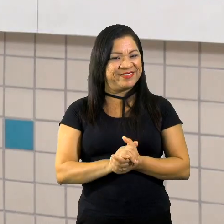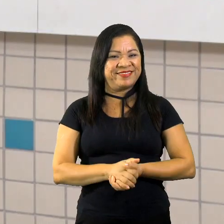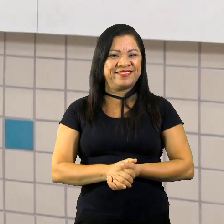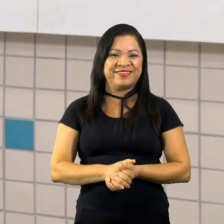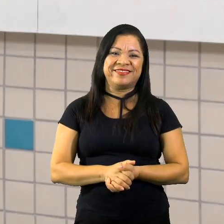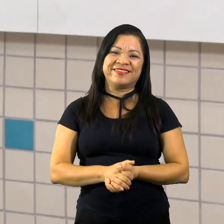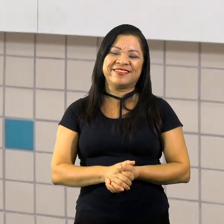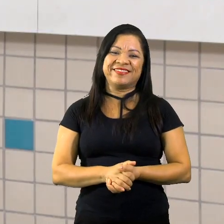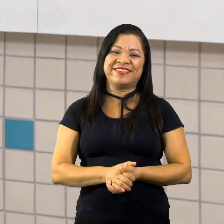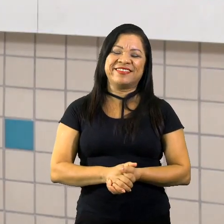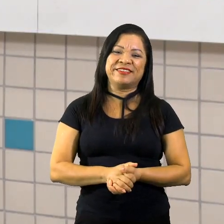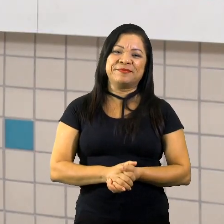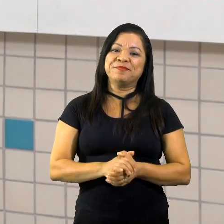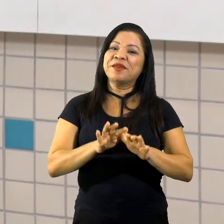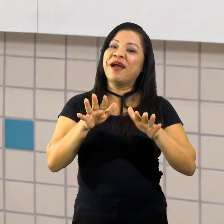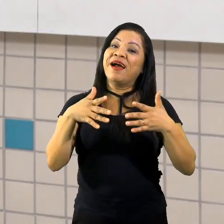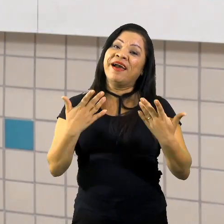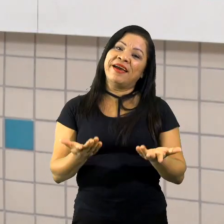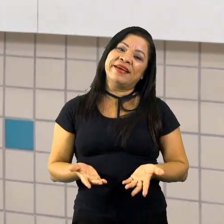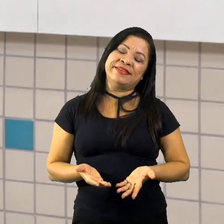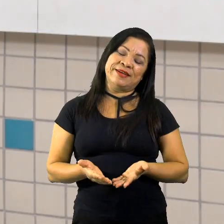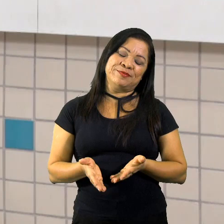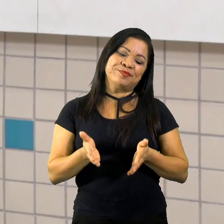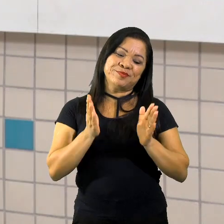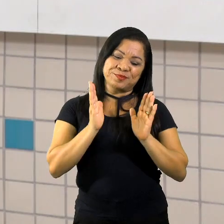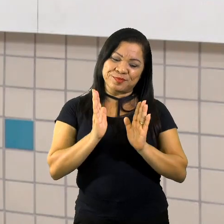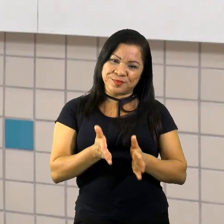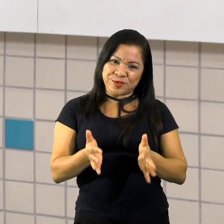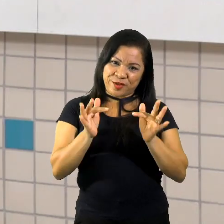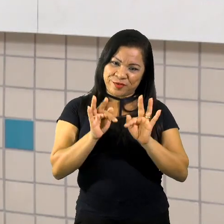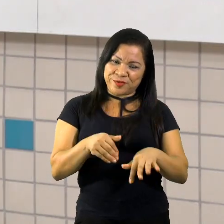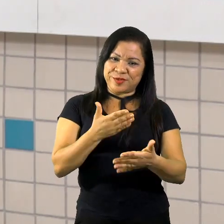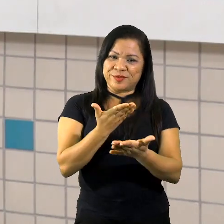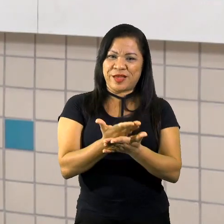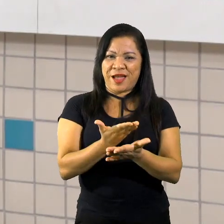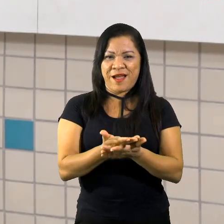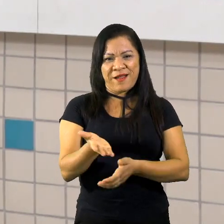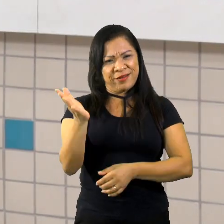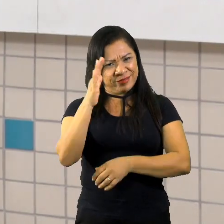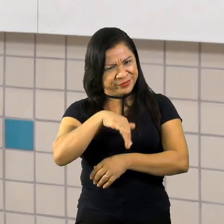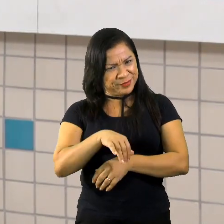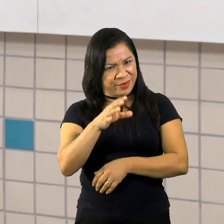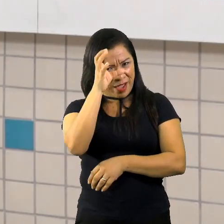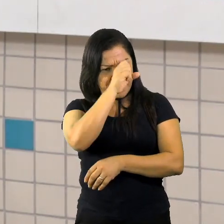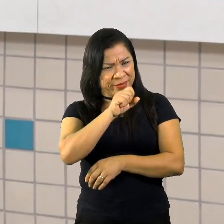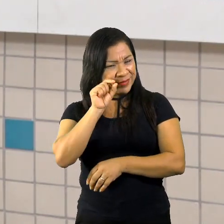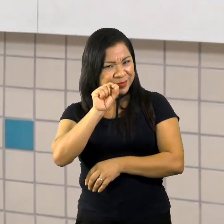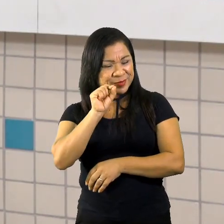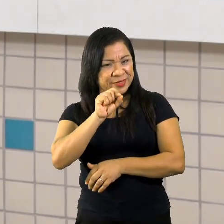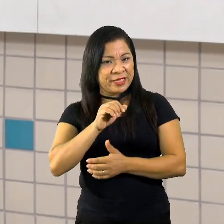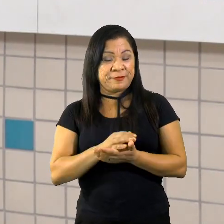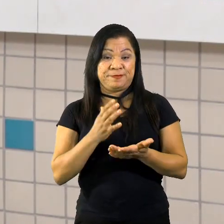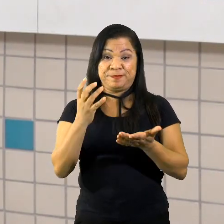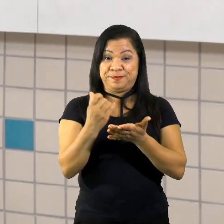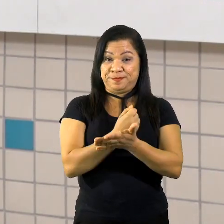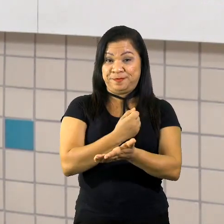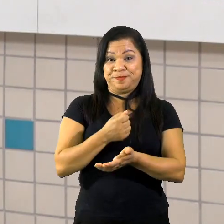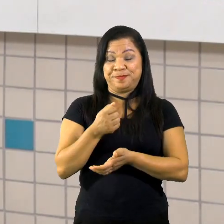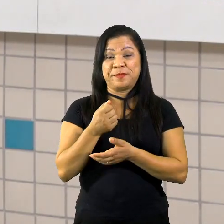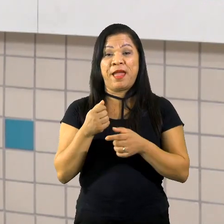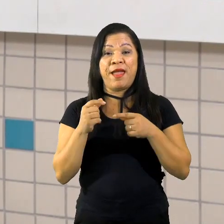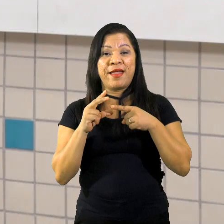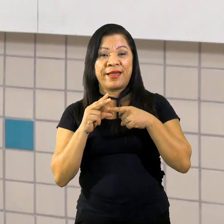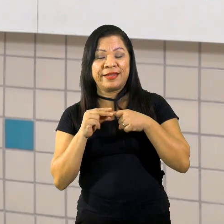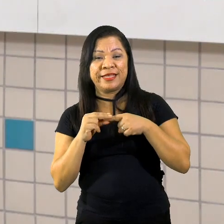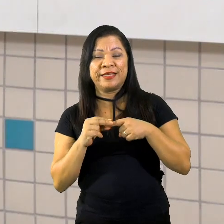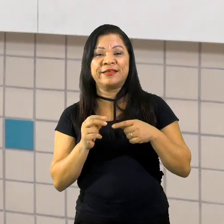Então, estamos chegando no final da nossa aula. Vamos rever o que nós aprendemos? Peguem caneta